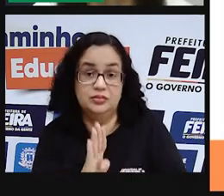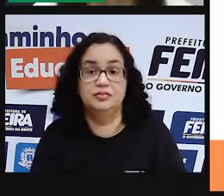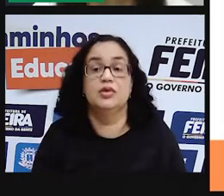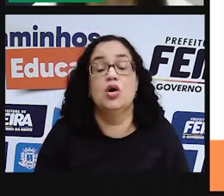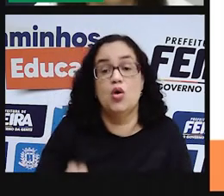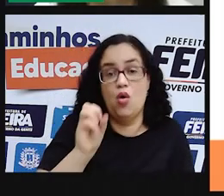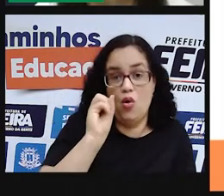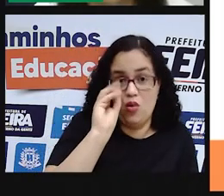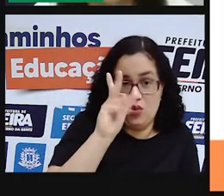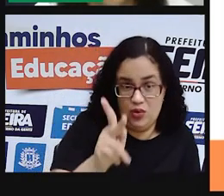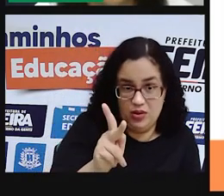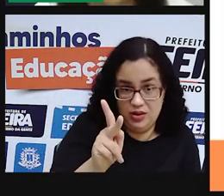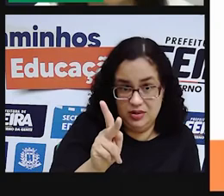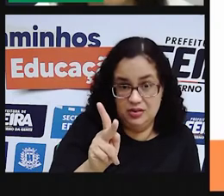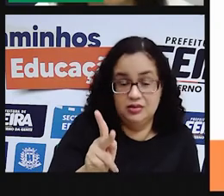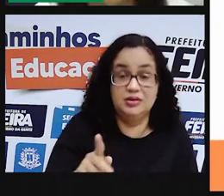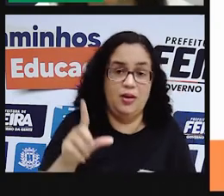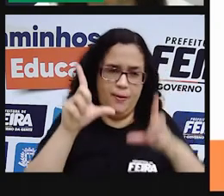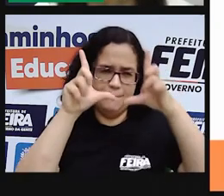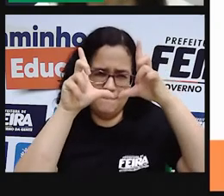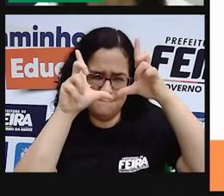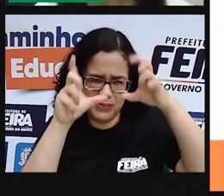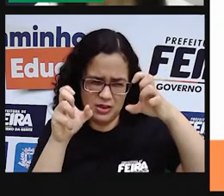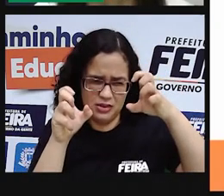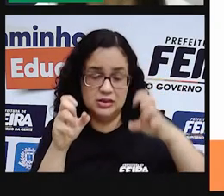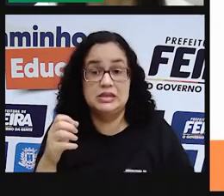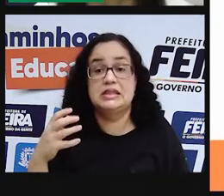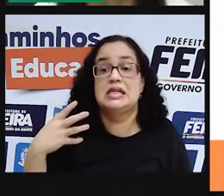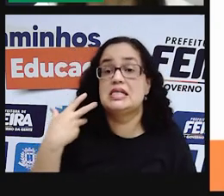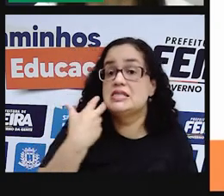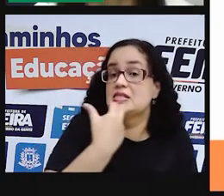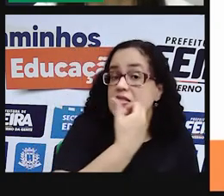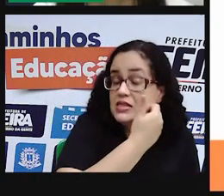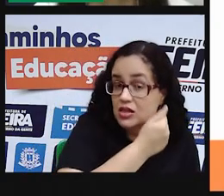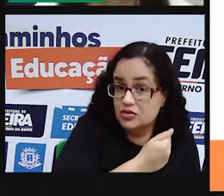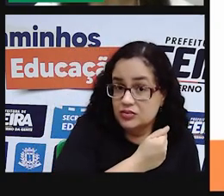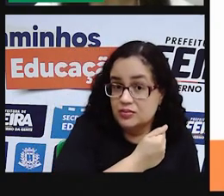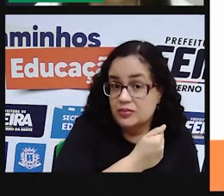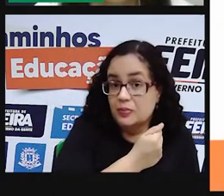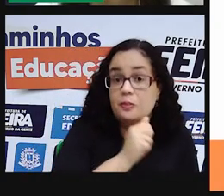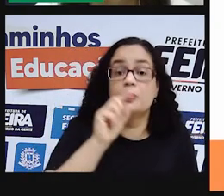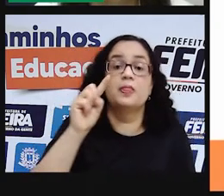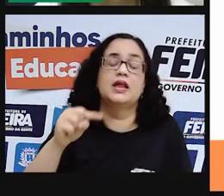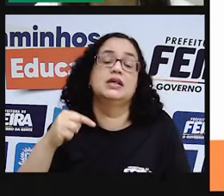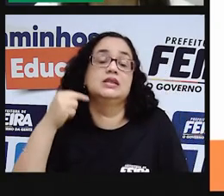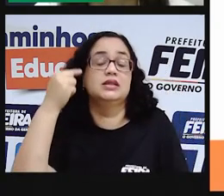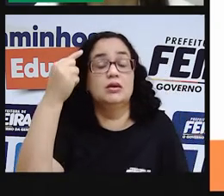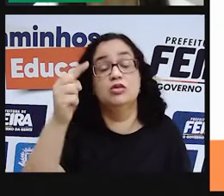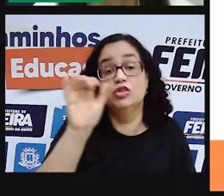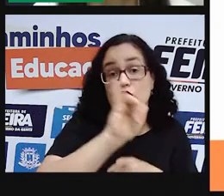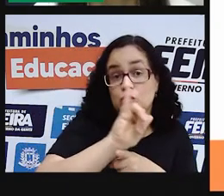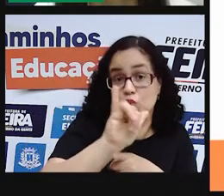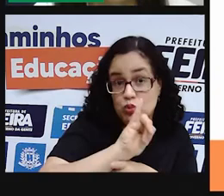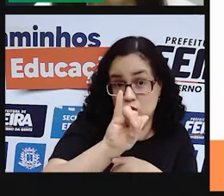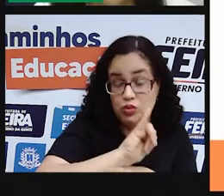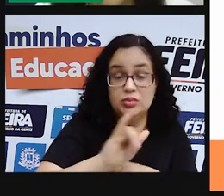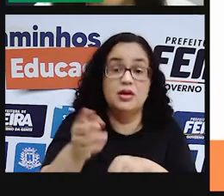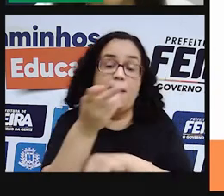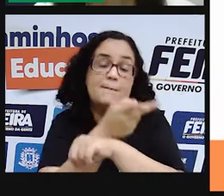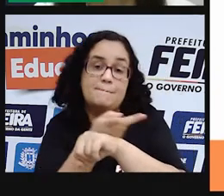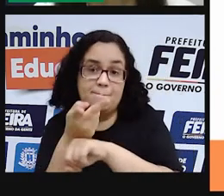revista, certo? Dá um print aí na tela, ó, para salvar o endereço disponível. Depois vai lá no YouTube e